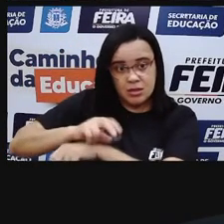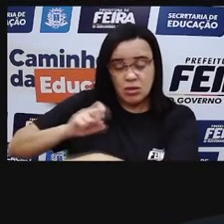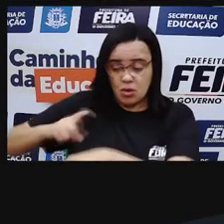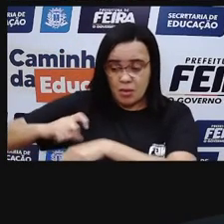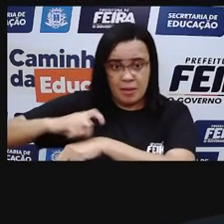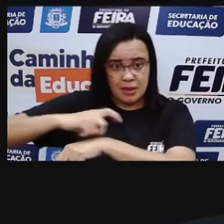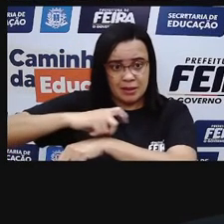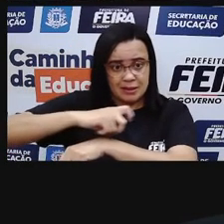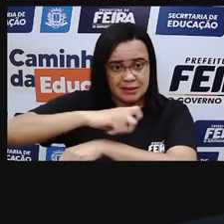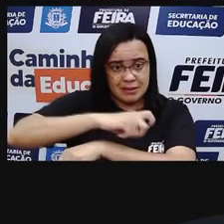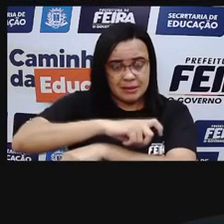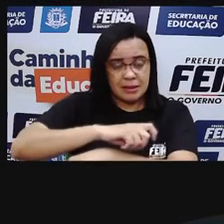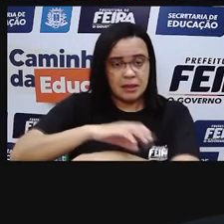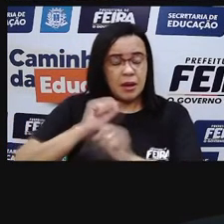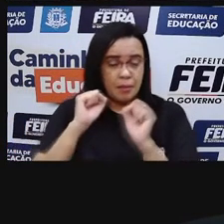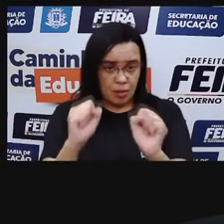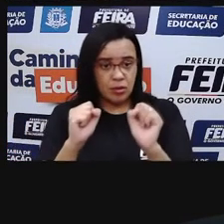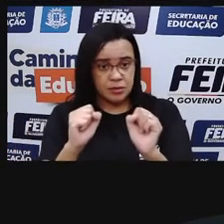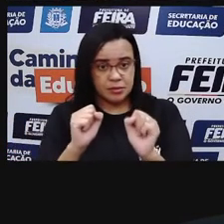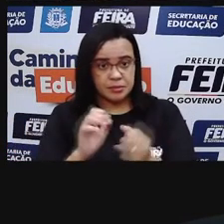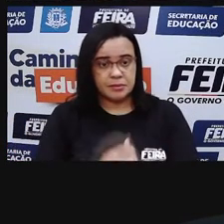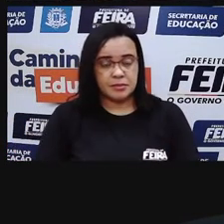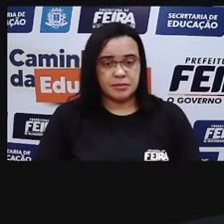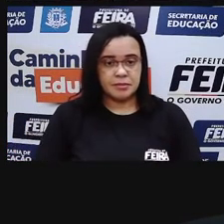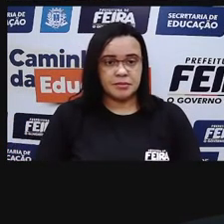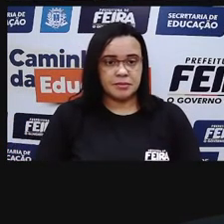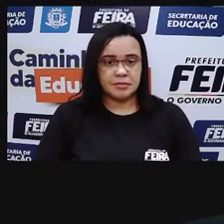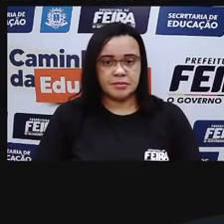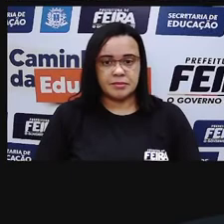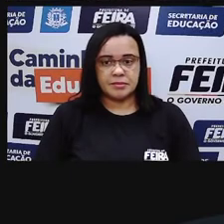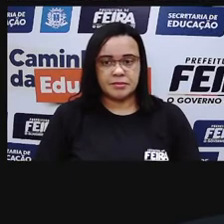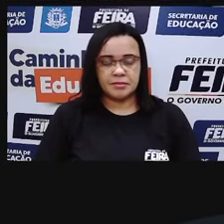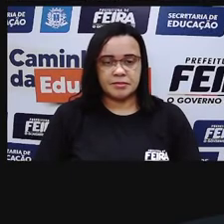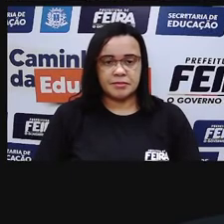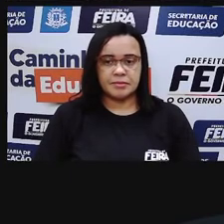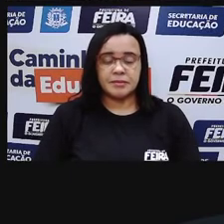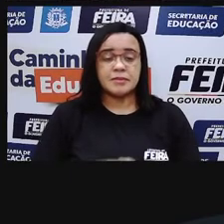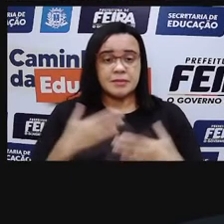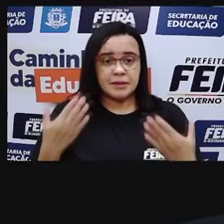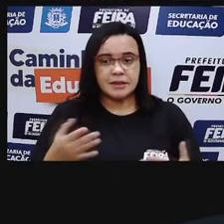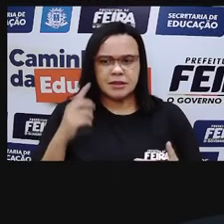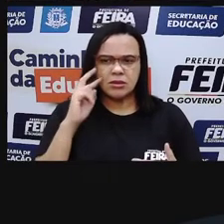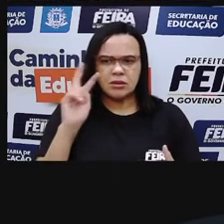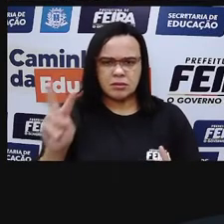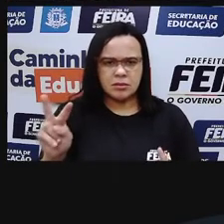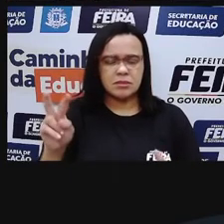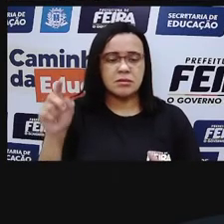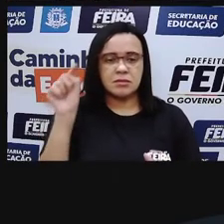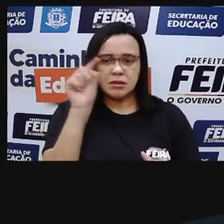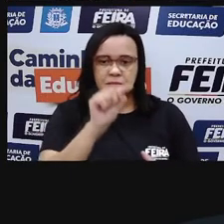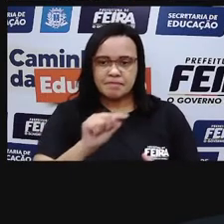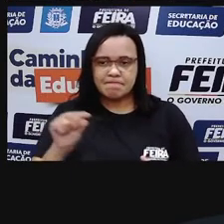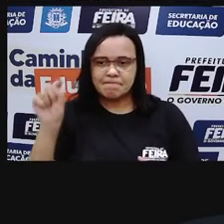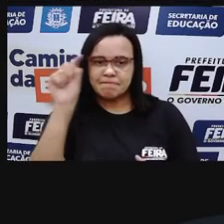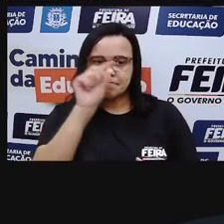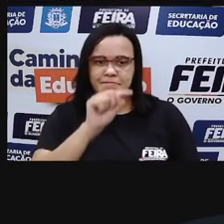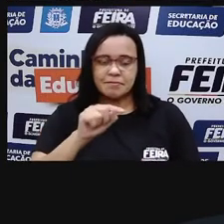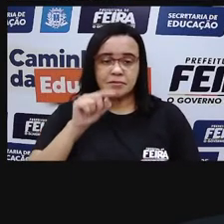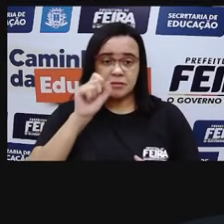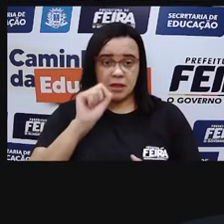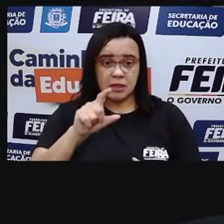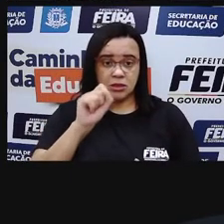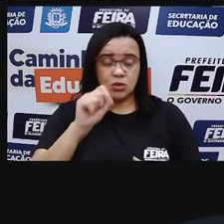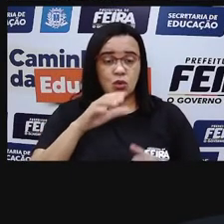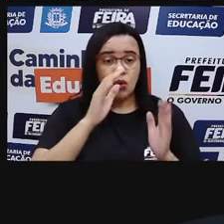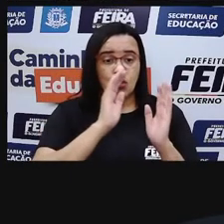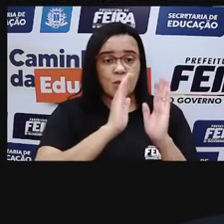aqui de cada círculo desse, né, seria, por exemplo, uma bactéria. Então, a gente tem bactérias que têm um antígeno